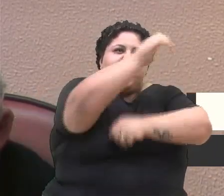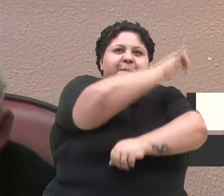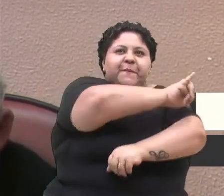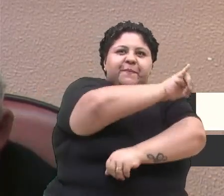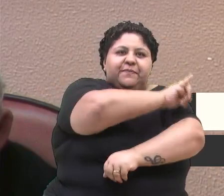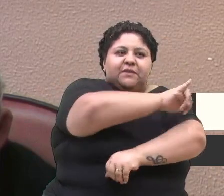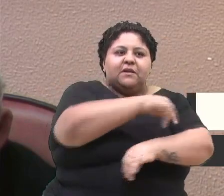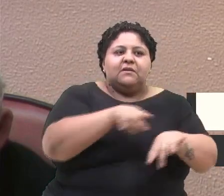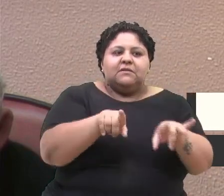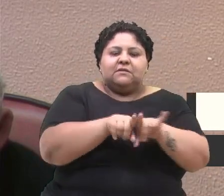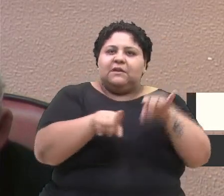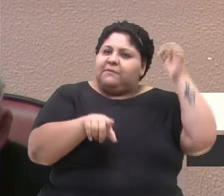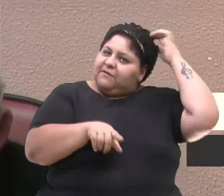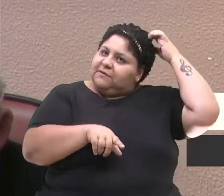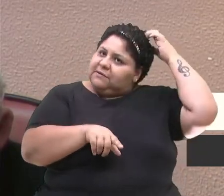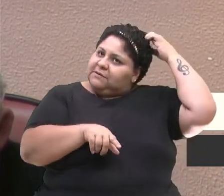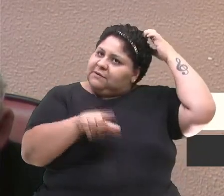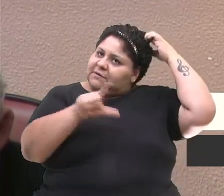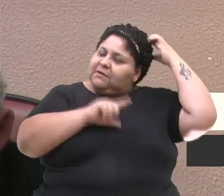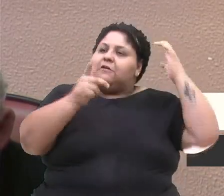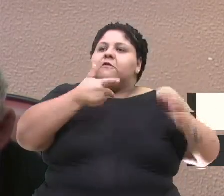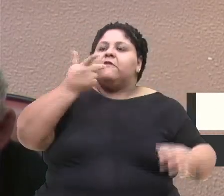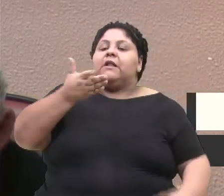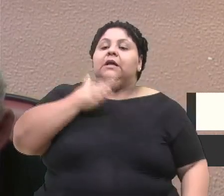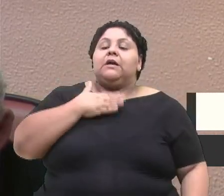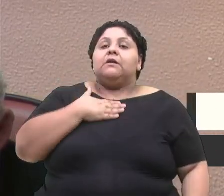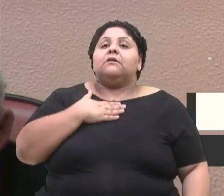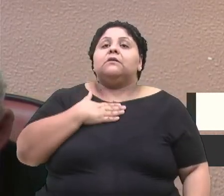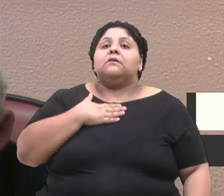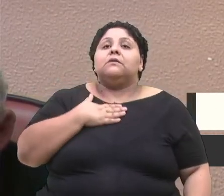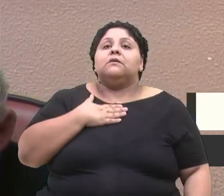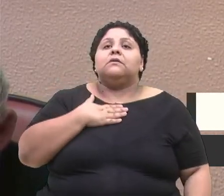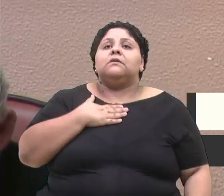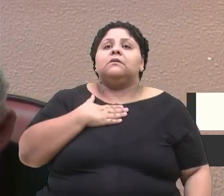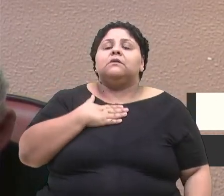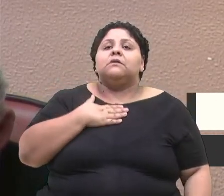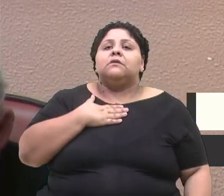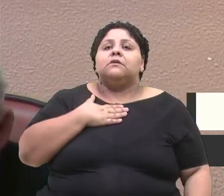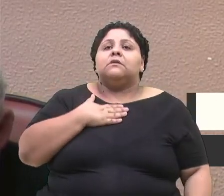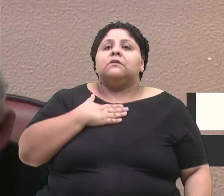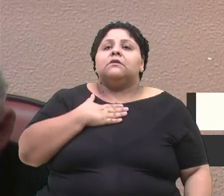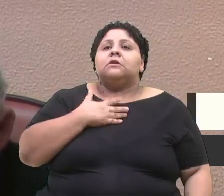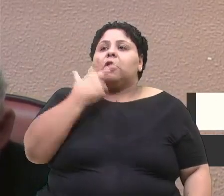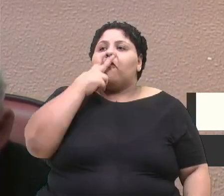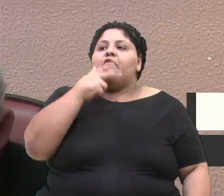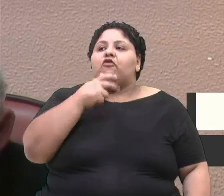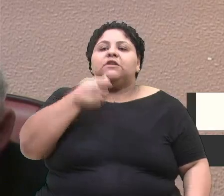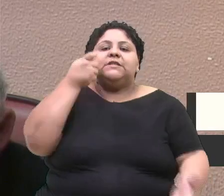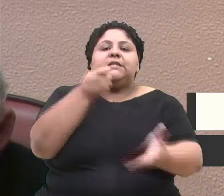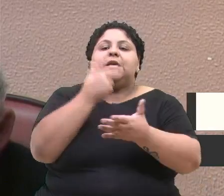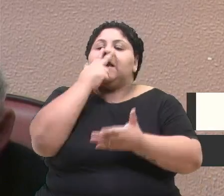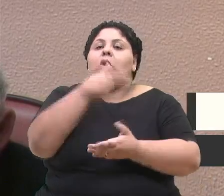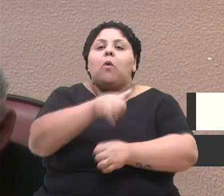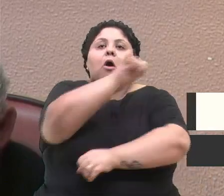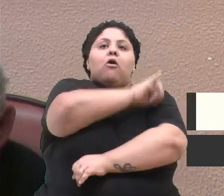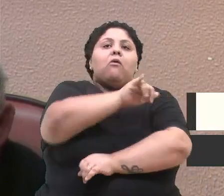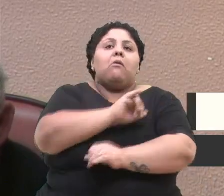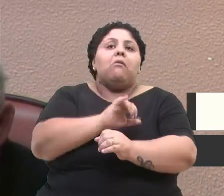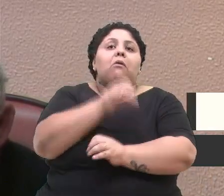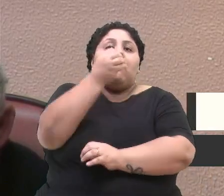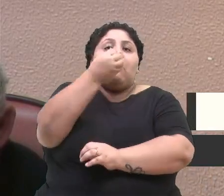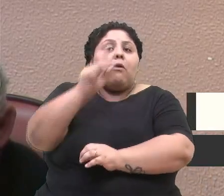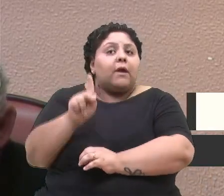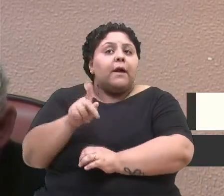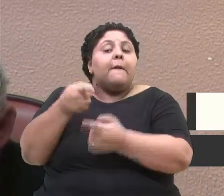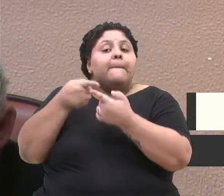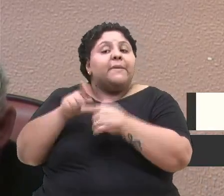sei quantas vezes, teve falando no meu gabinete, que ele insistia que não fosse igual a Niterói ou não fosse, tudo bem, mas ele insistia